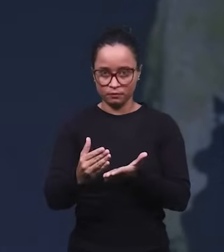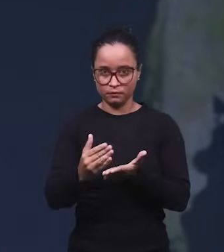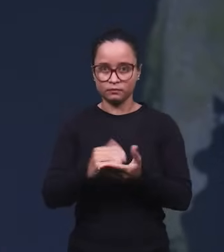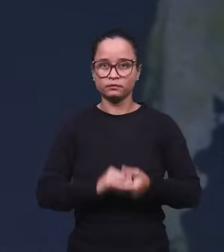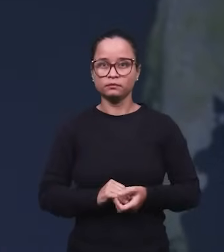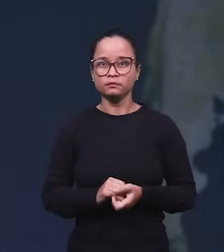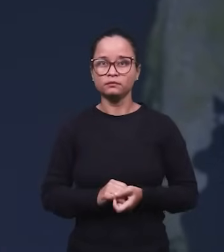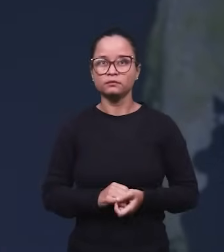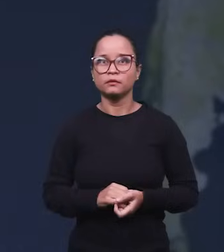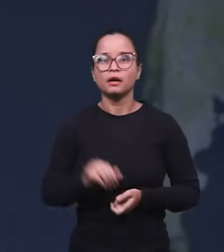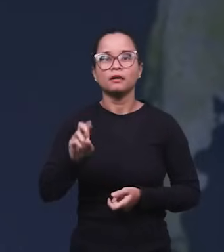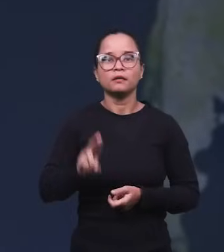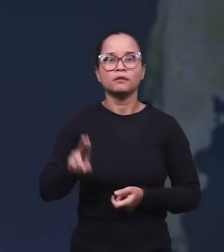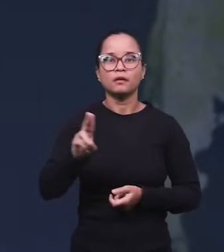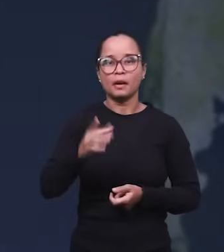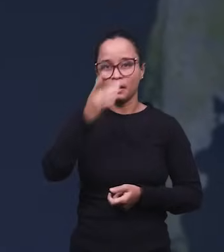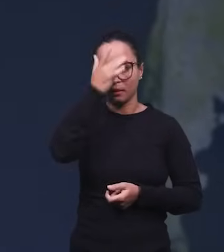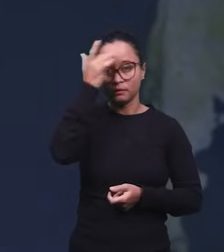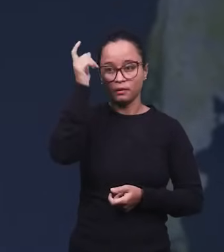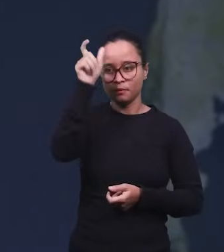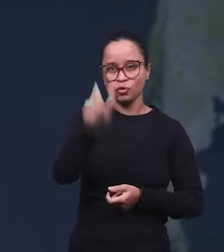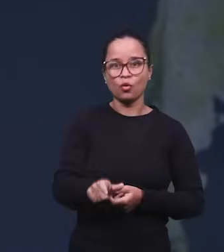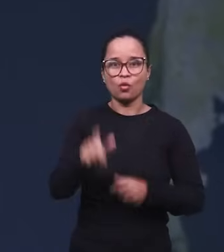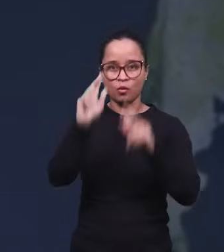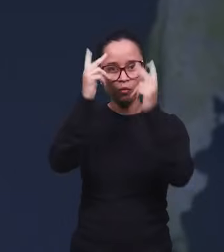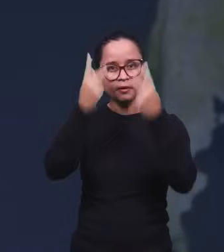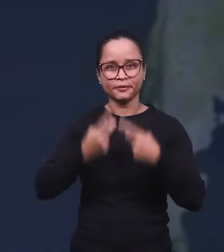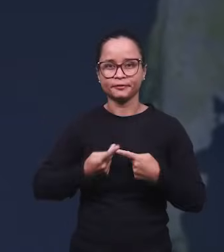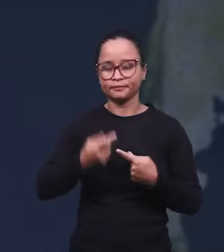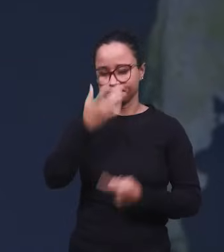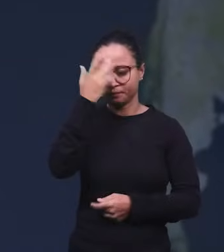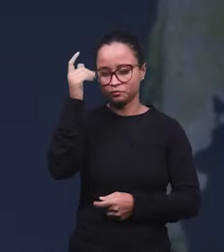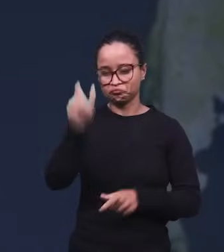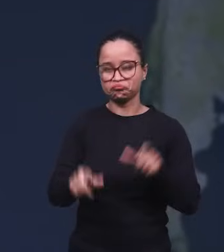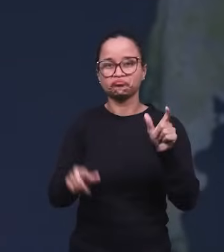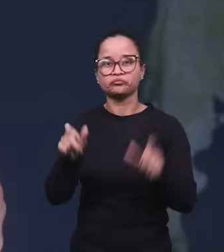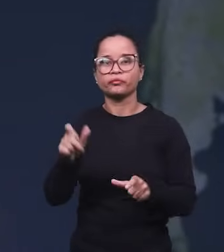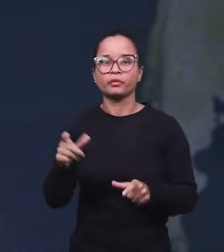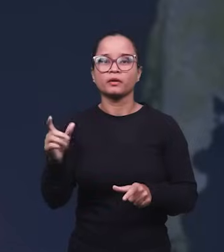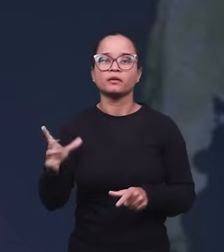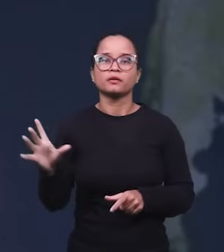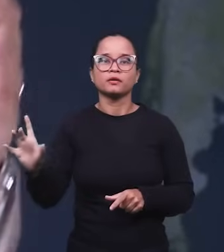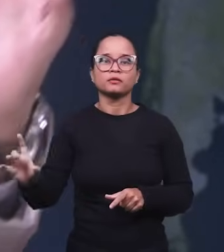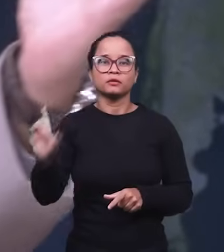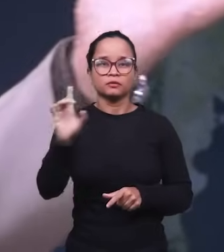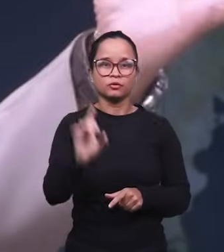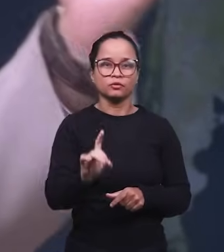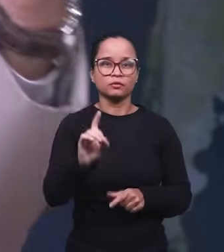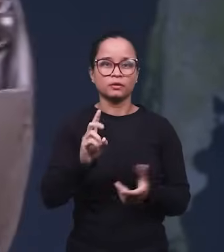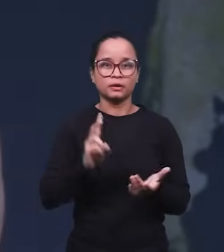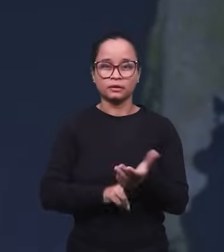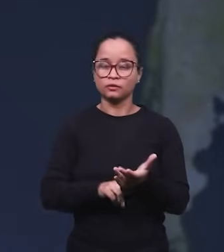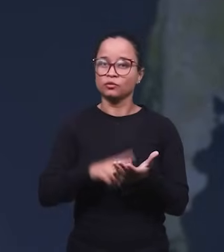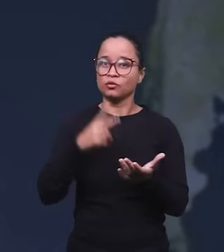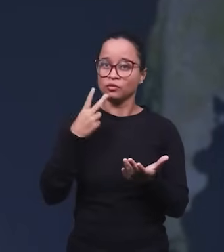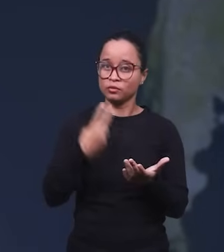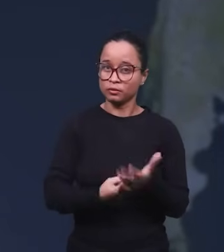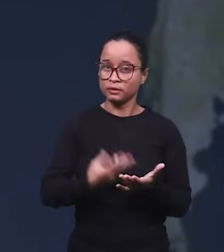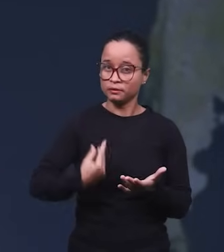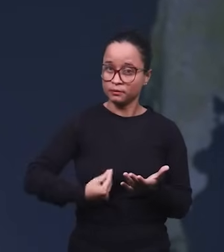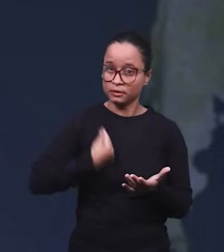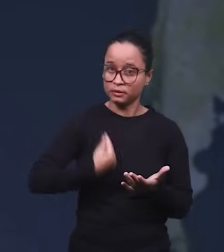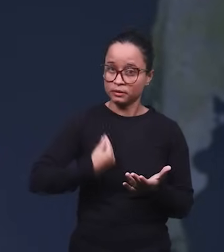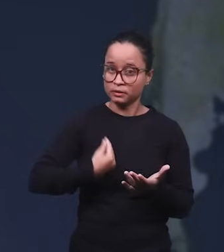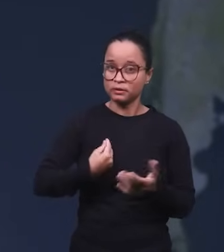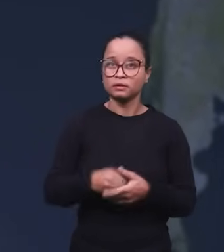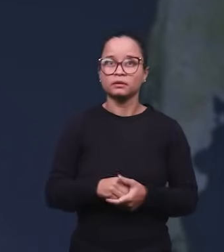inicial que nós adotamos era usar a pessoa, o homem, a pessoa, né? Ou seja, tínhamos que trazer para aqui os